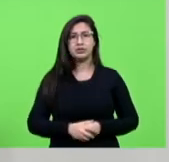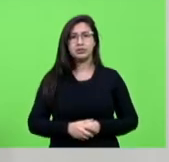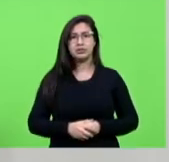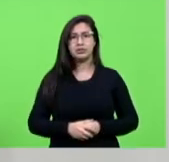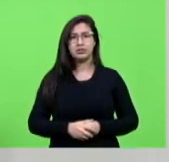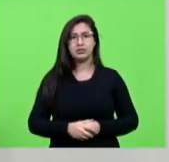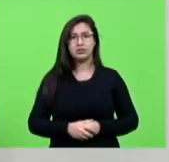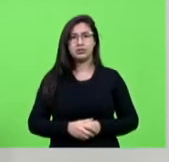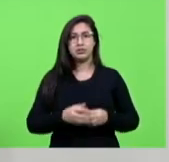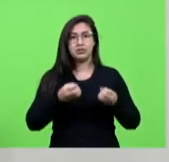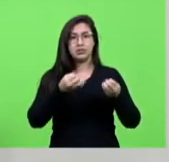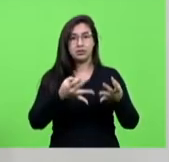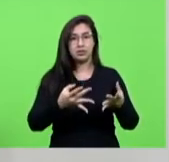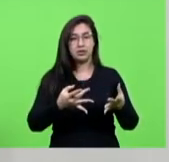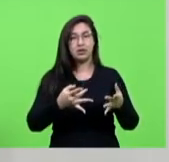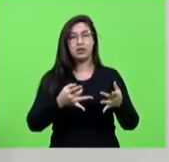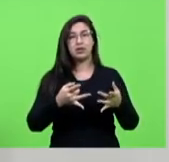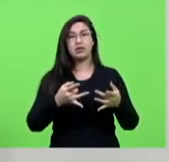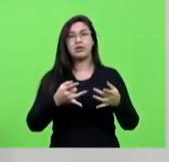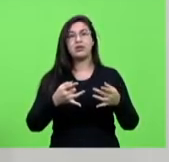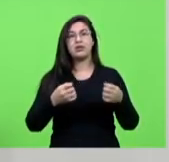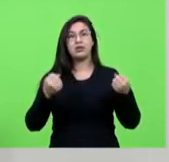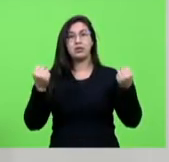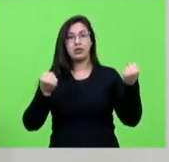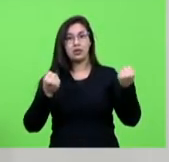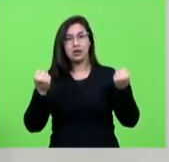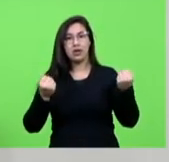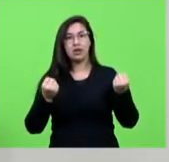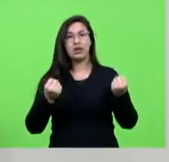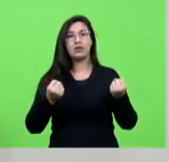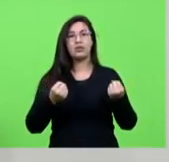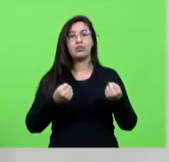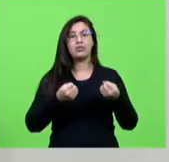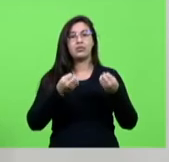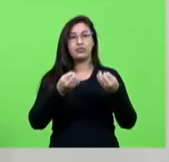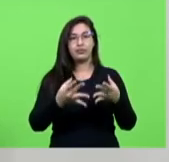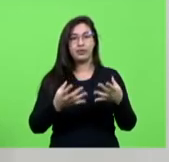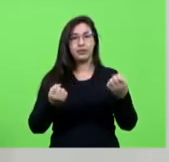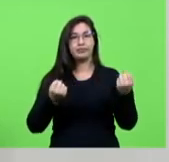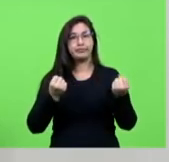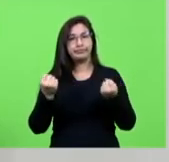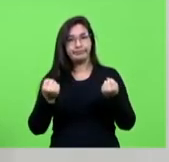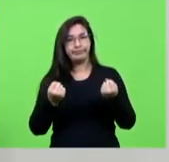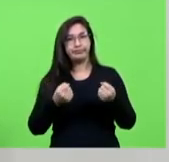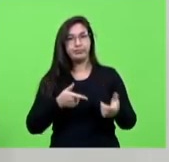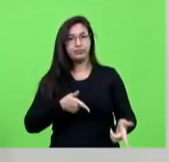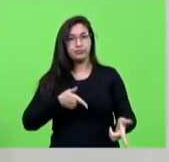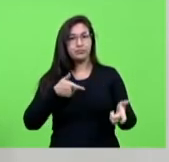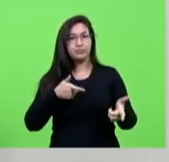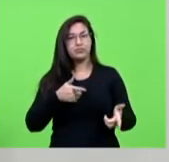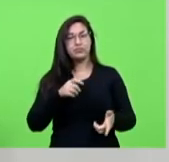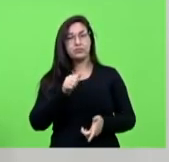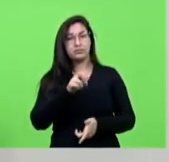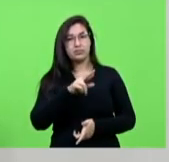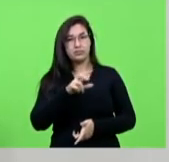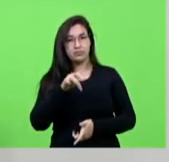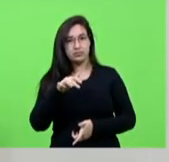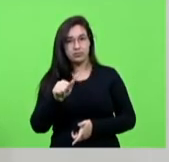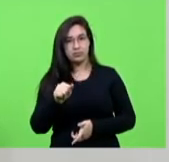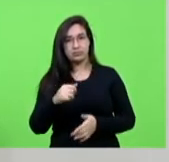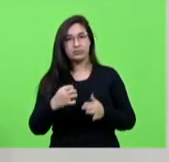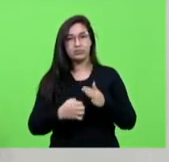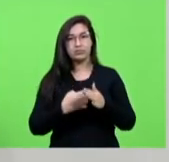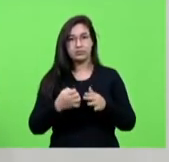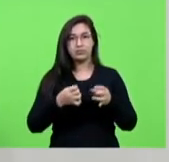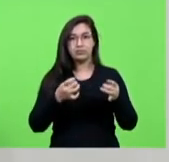Eu dei ao quartel, eu dei a viatura, eu dei o tijolo, o senhor veio aqui, deu uma viatura, o senhor deu um fuzil, o senhor deu uma arma, o empresário deu a